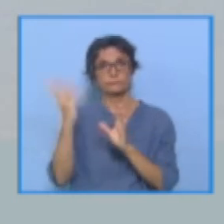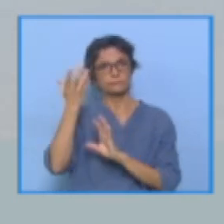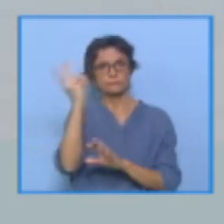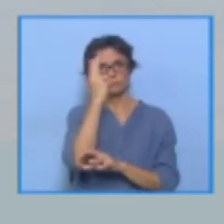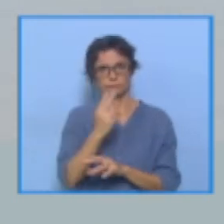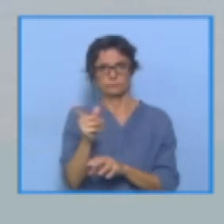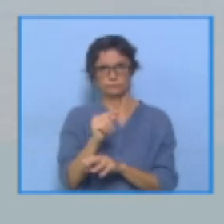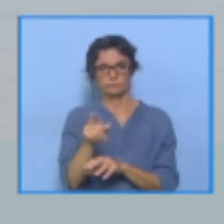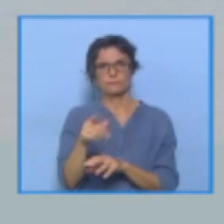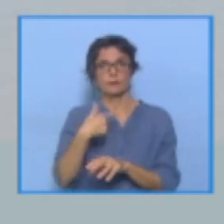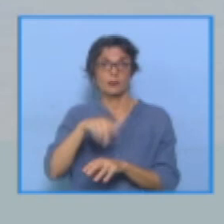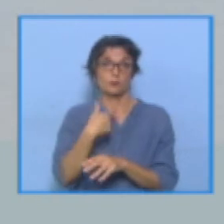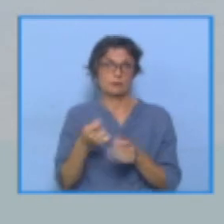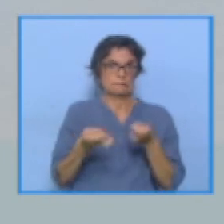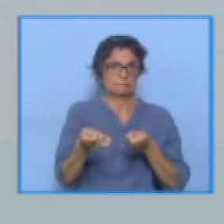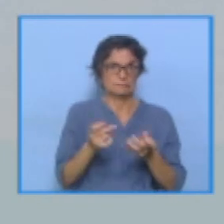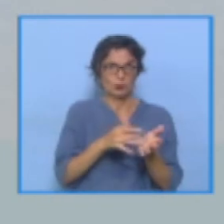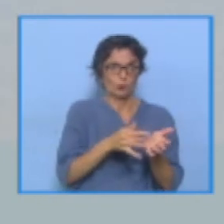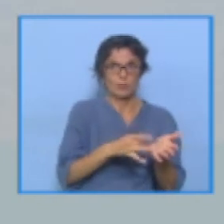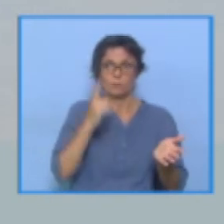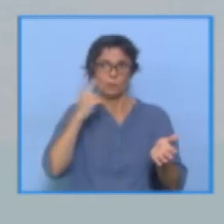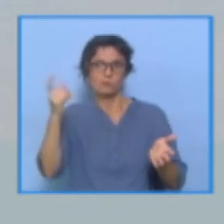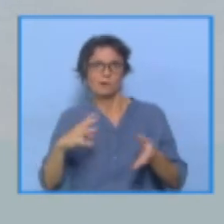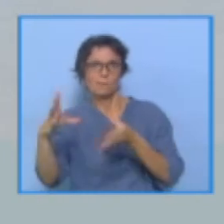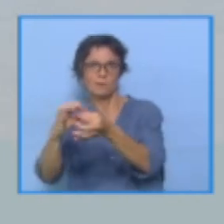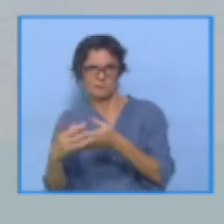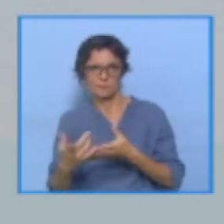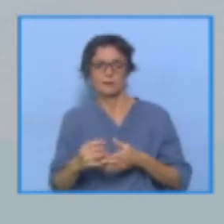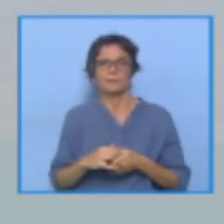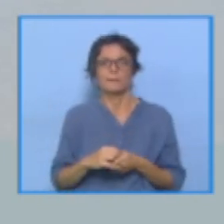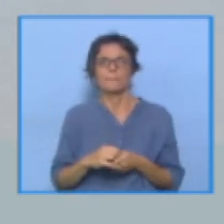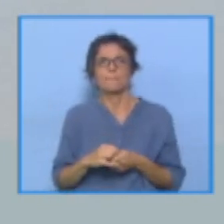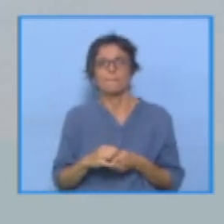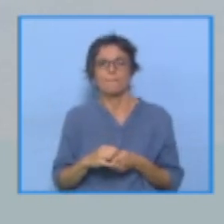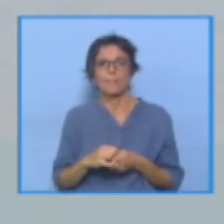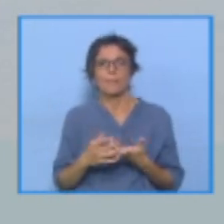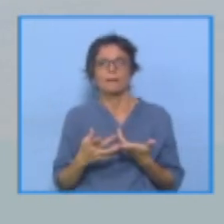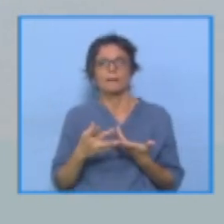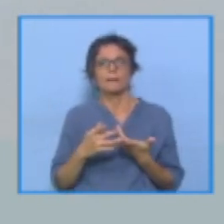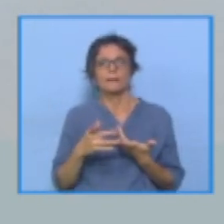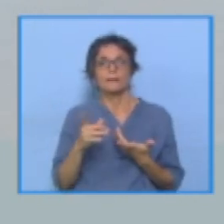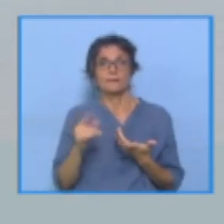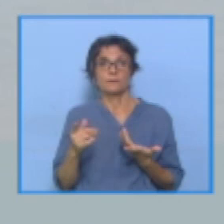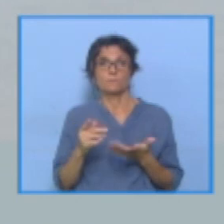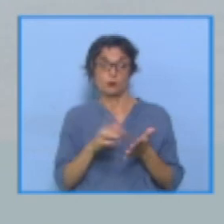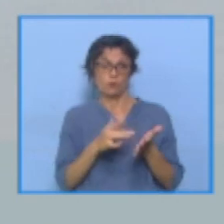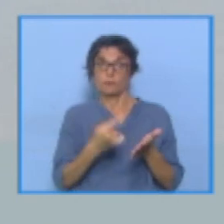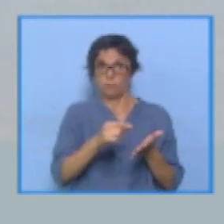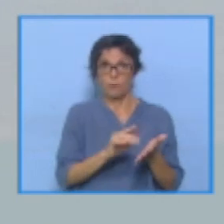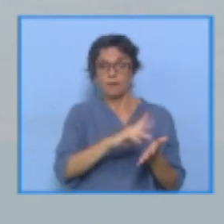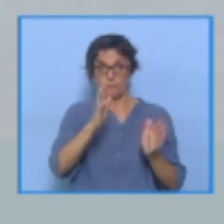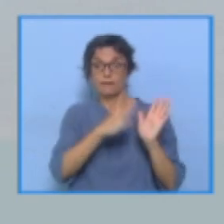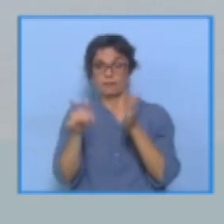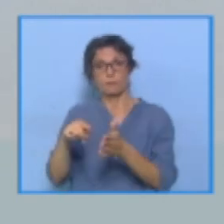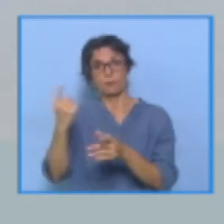artes e, portanto, nós já estávamos a preparar o livro, então uniu-se aqui, fez aqui um casamento no céu. E nós, além do livro, estamos também a dinamizar